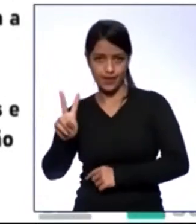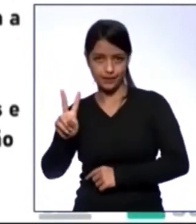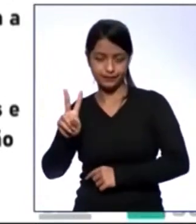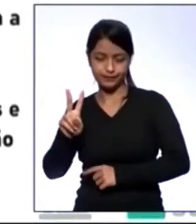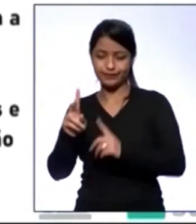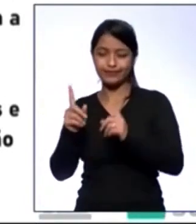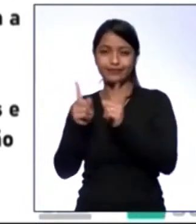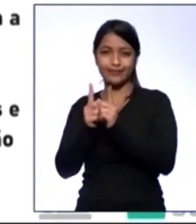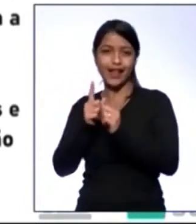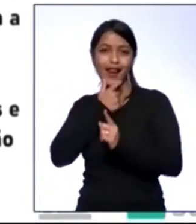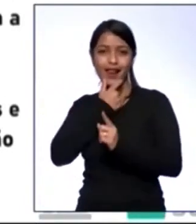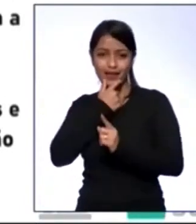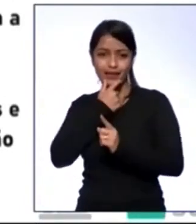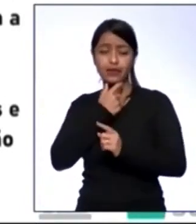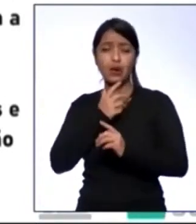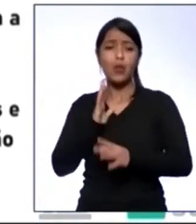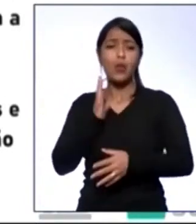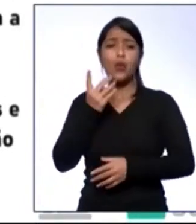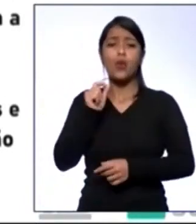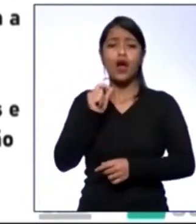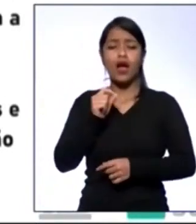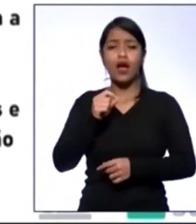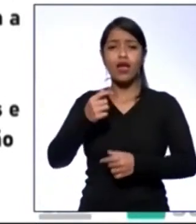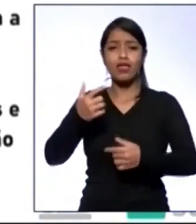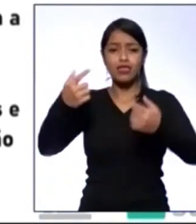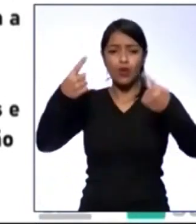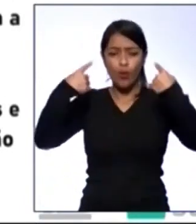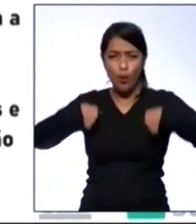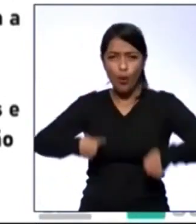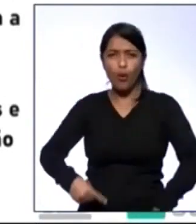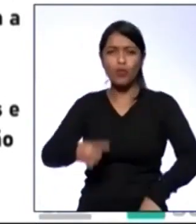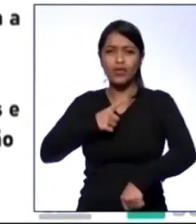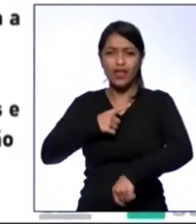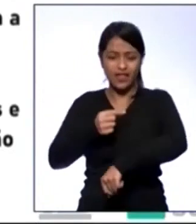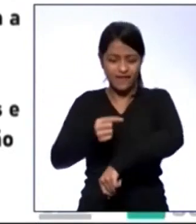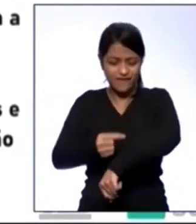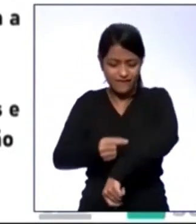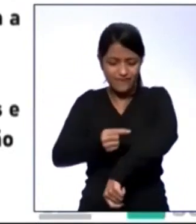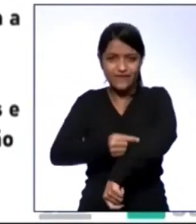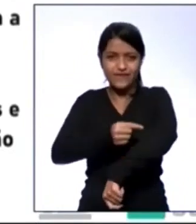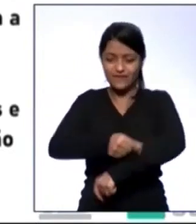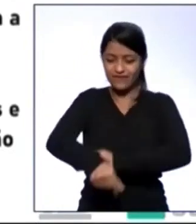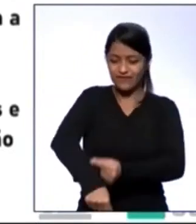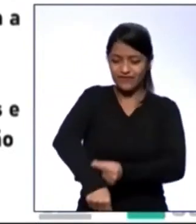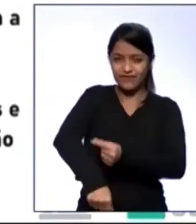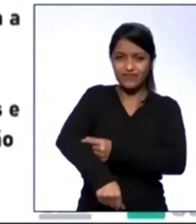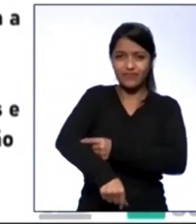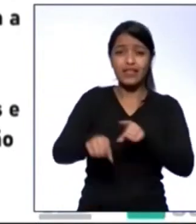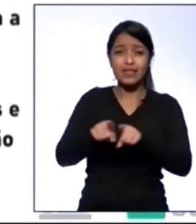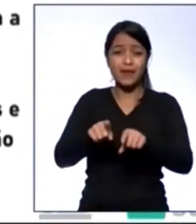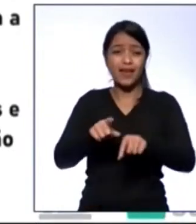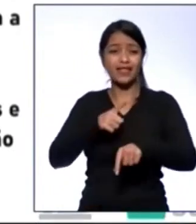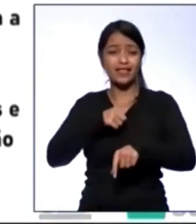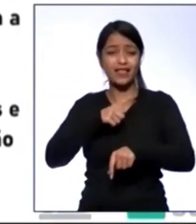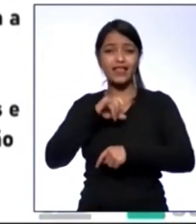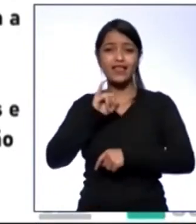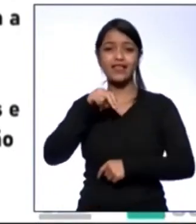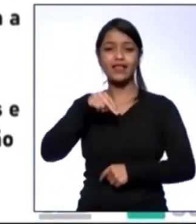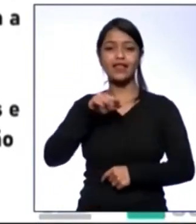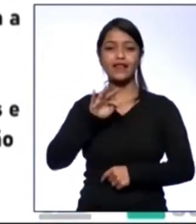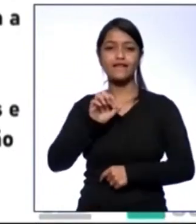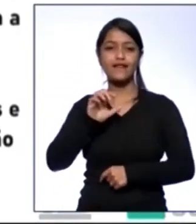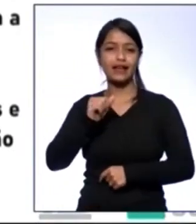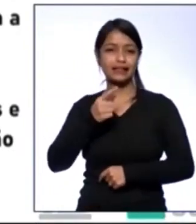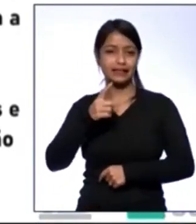causa o aparecimento de verrugas e infecção persistente, sendo o principal fator ambiental do câncer de